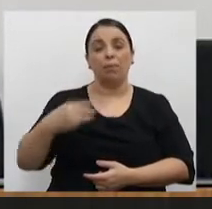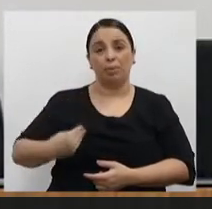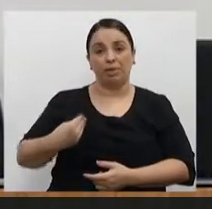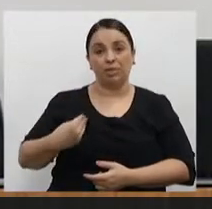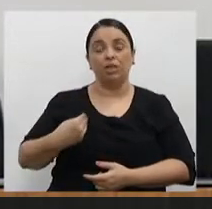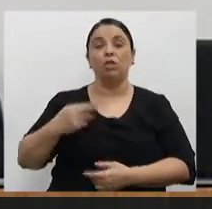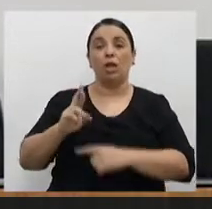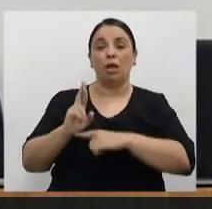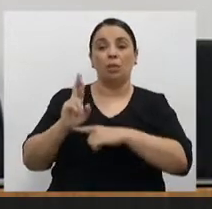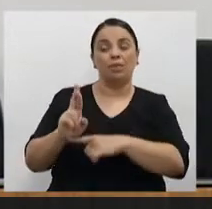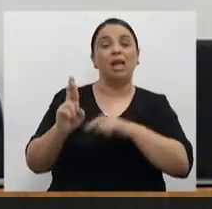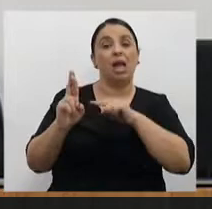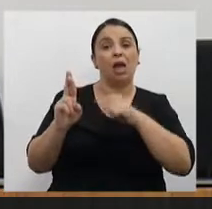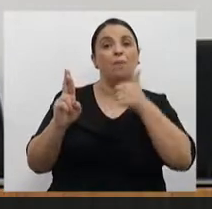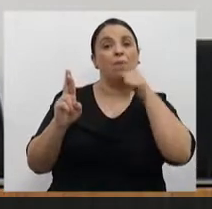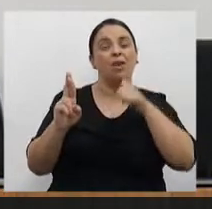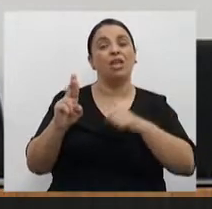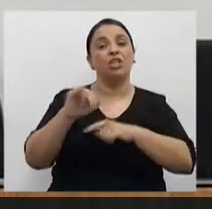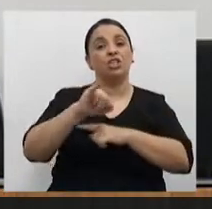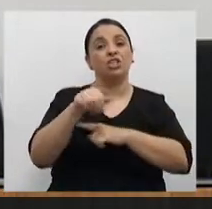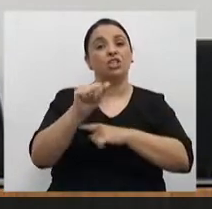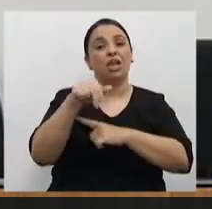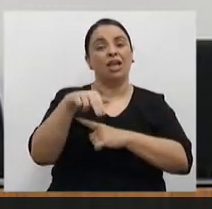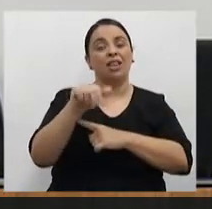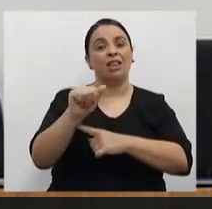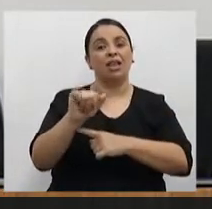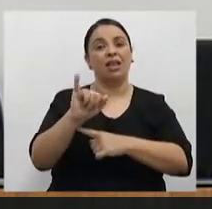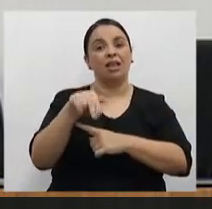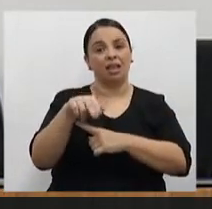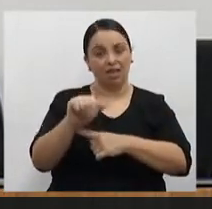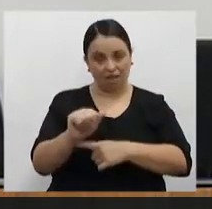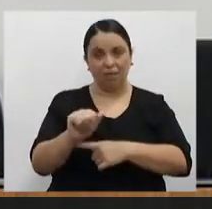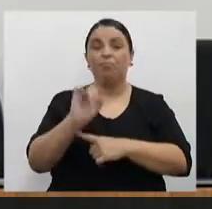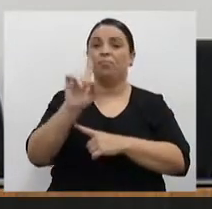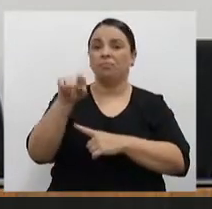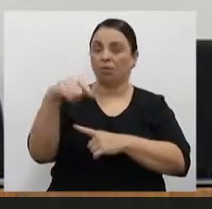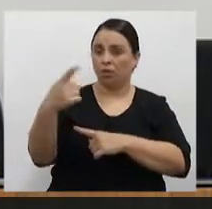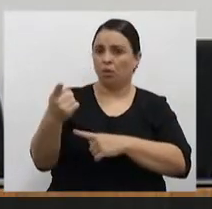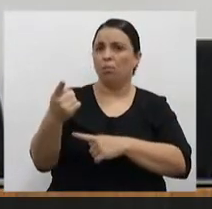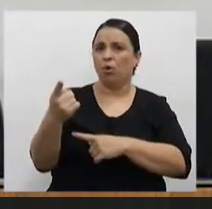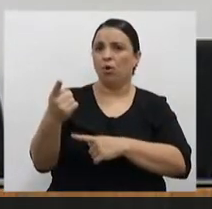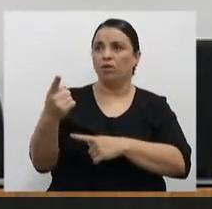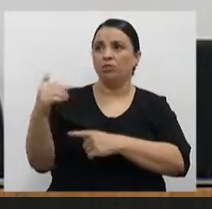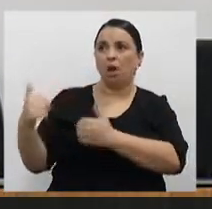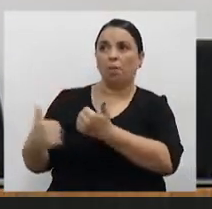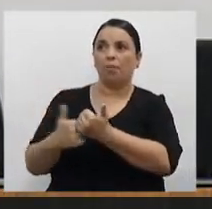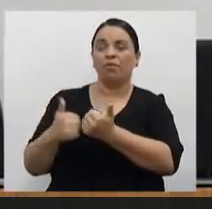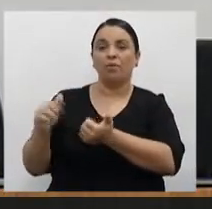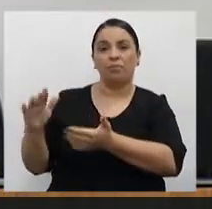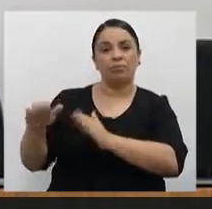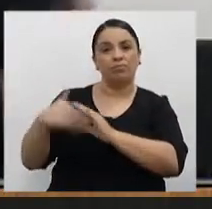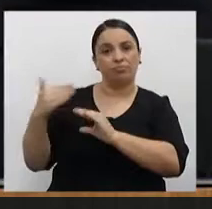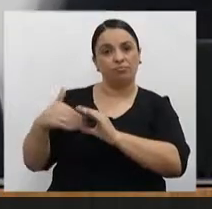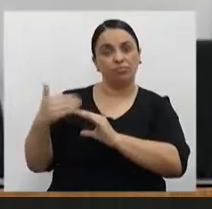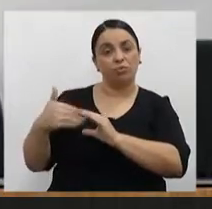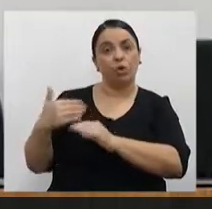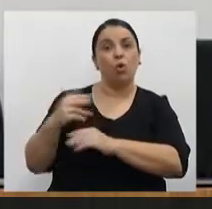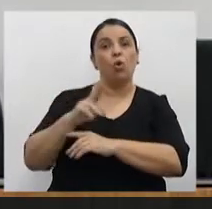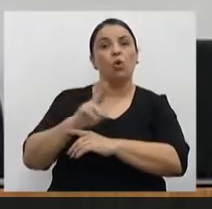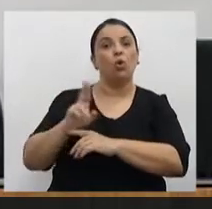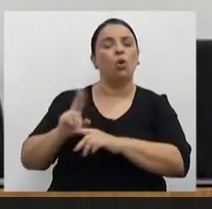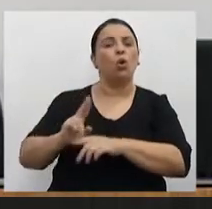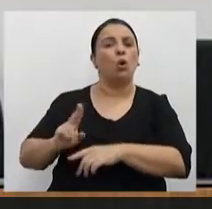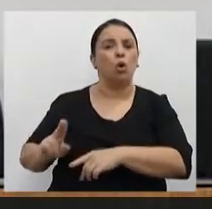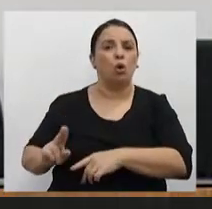senhora Janaína Passos, tá ok? Daqui a pouquinho a assessoria vai me passar aqui também, tá, a nominata para eu